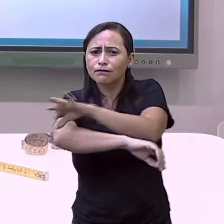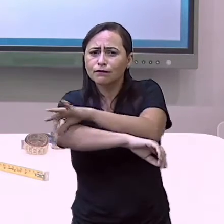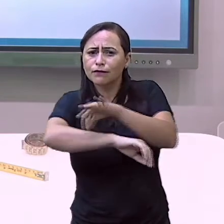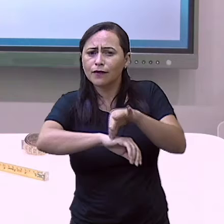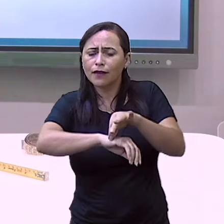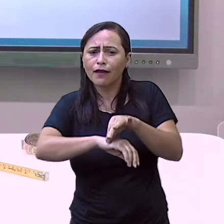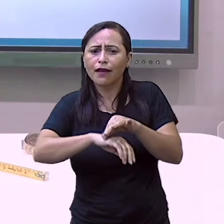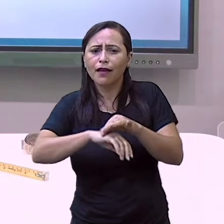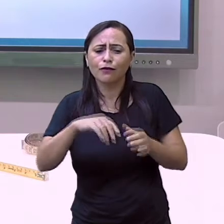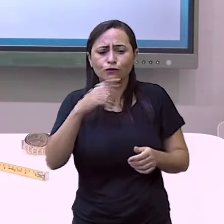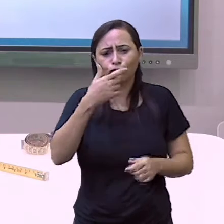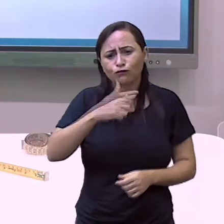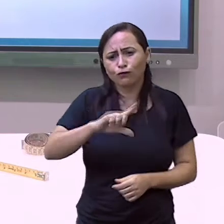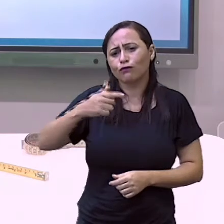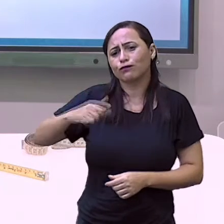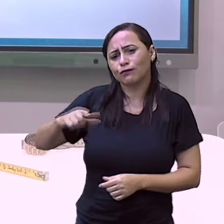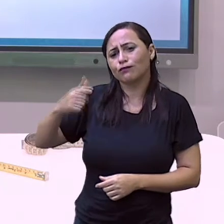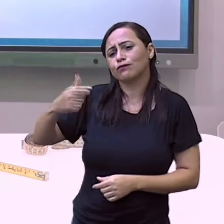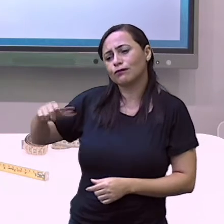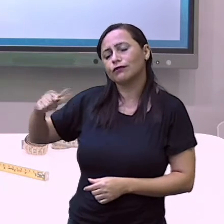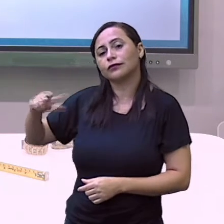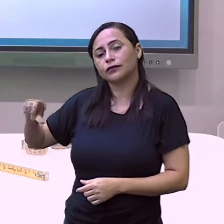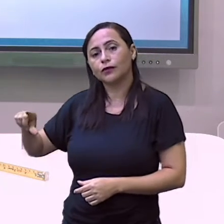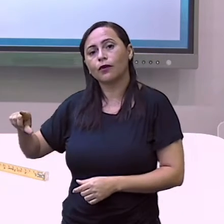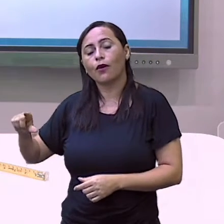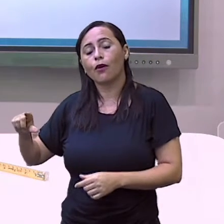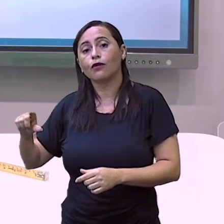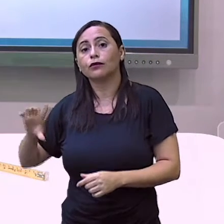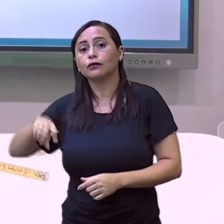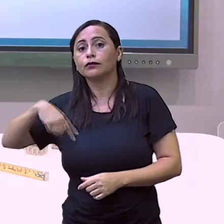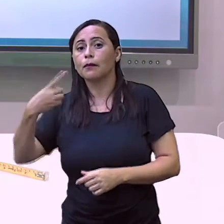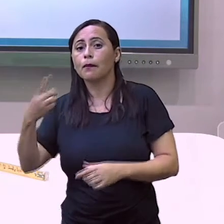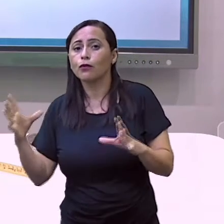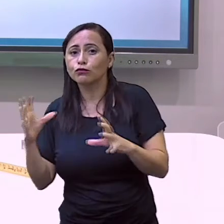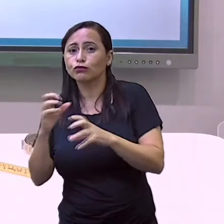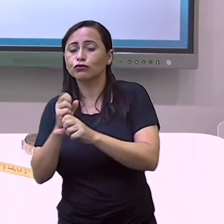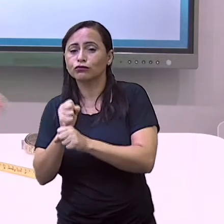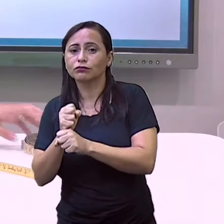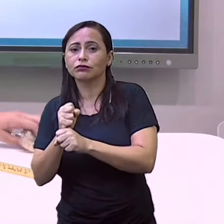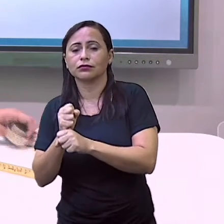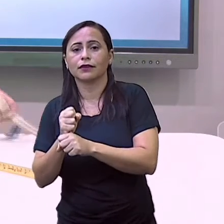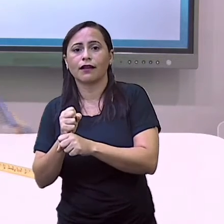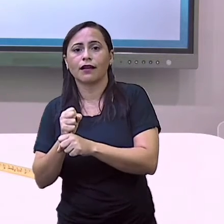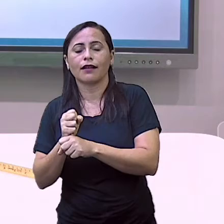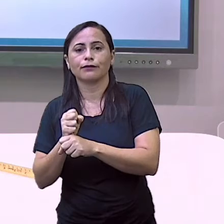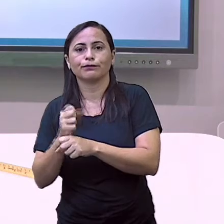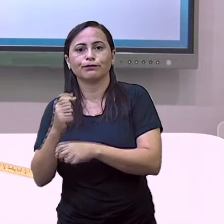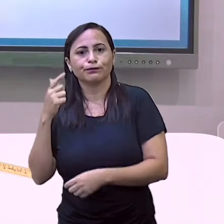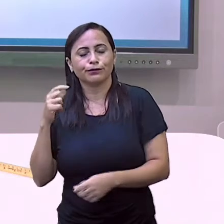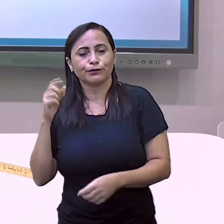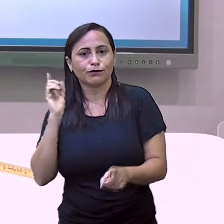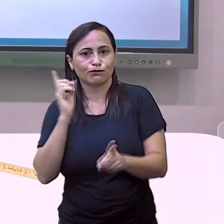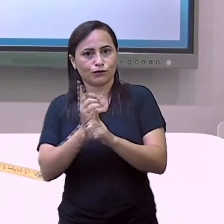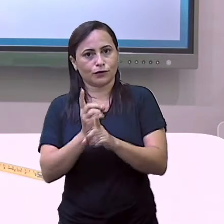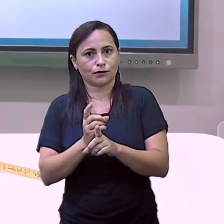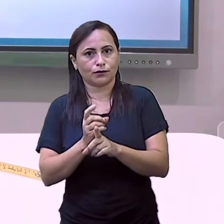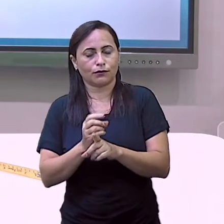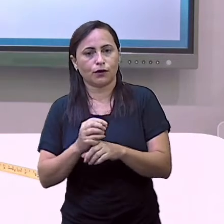vezes, somar esses centímetros para descobrir quantos metros ela tem. Já com a